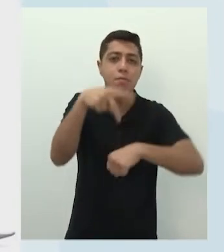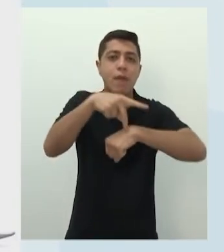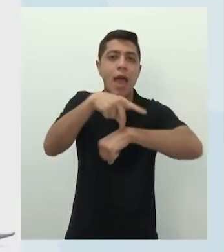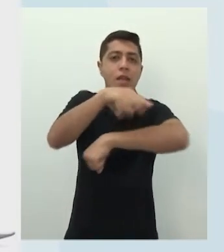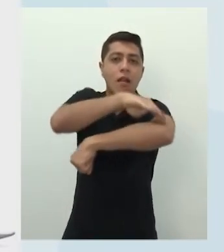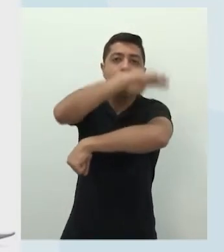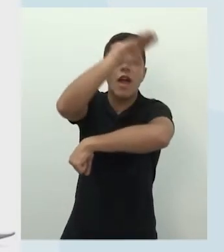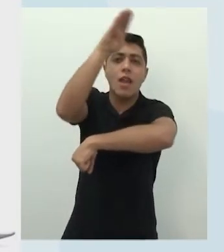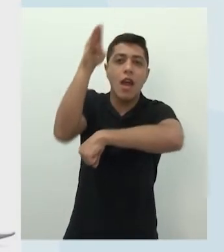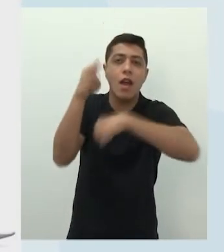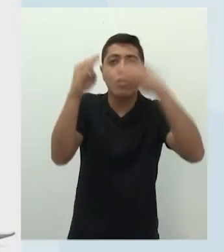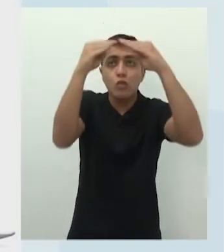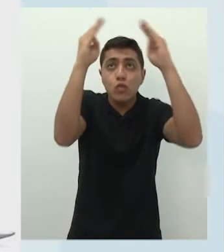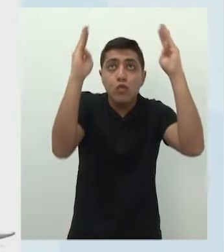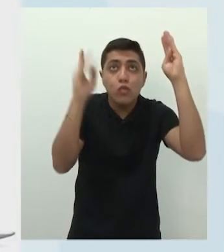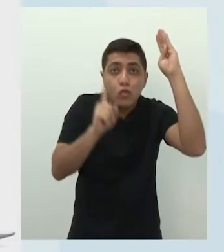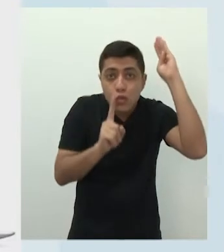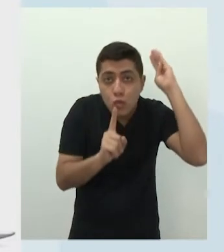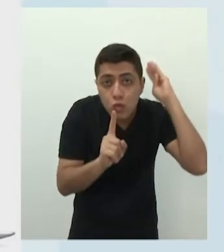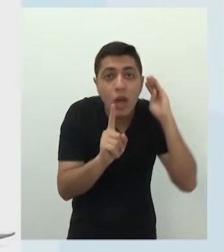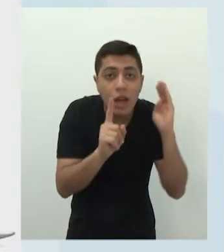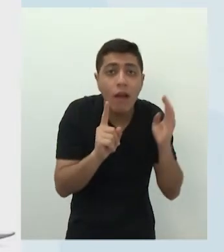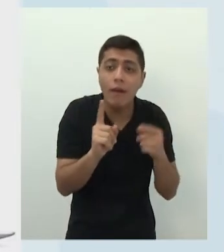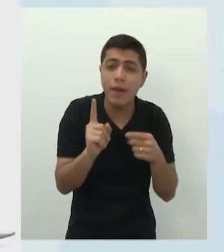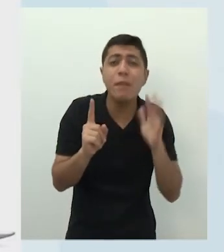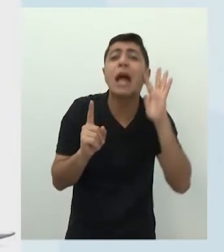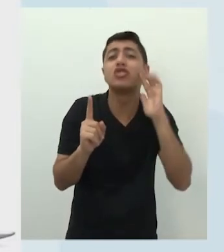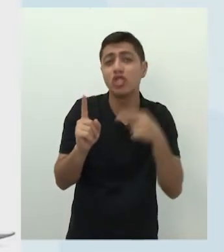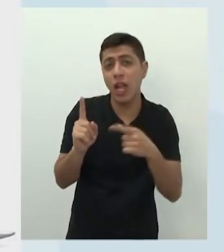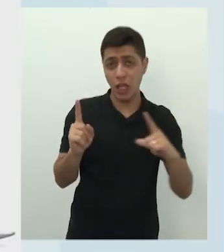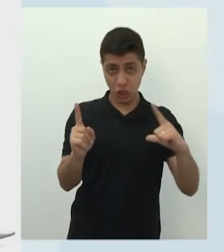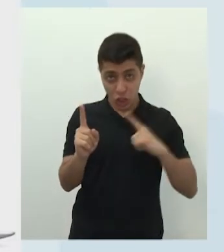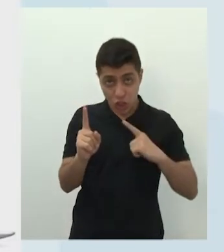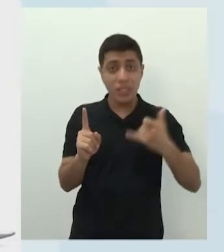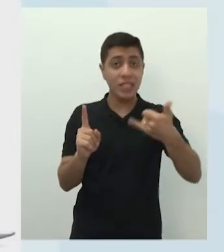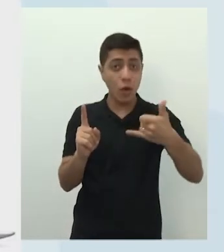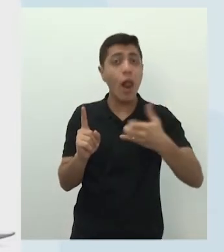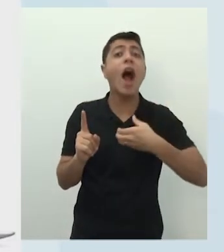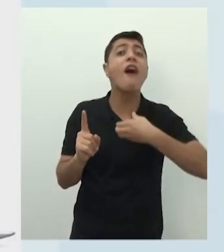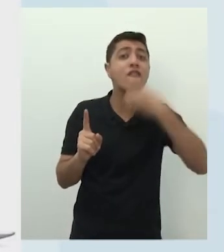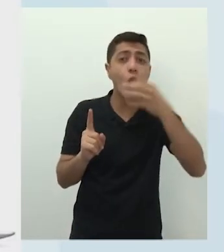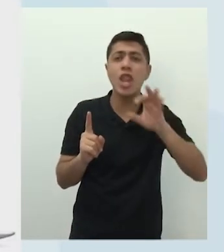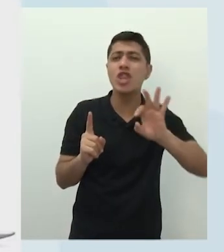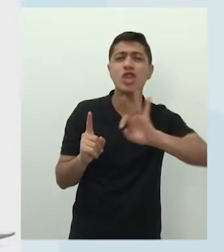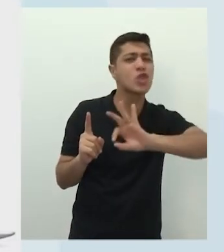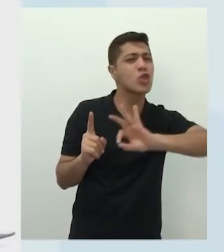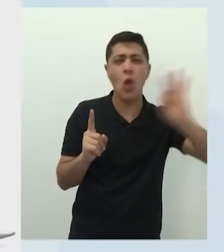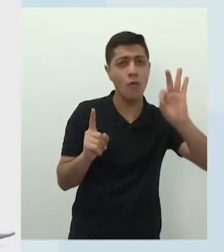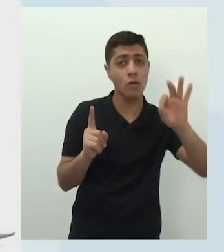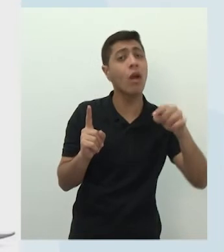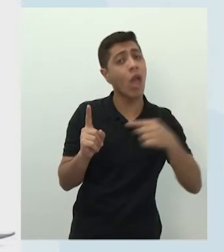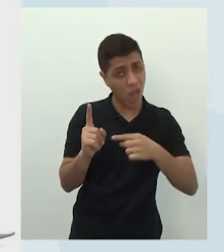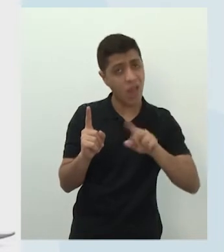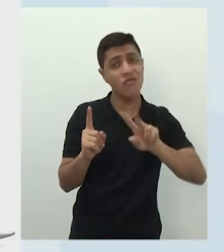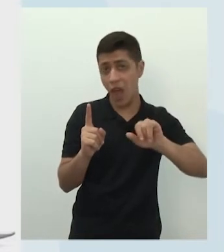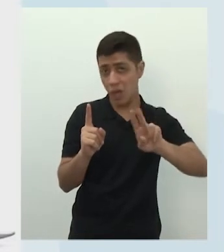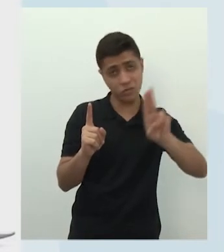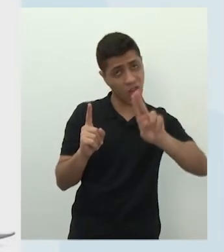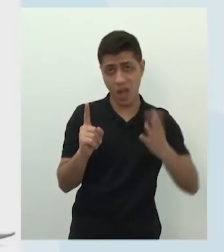ser humano quis sempre interagir. E hoje nós estamos dando ferramentas para o ser humano para cada vez estar